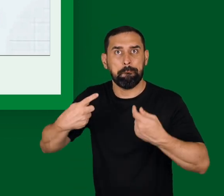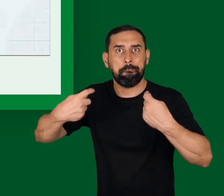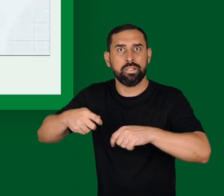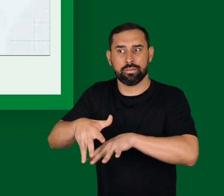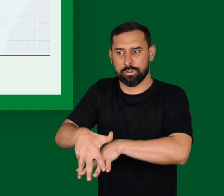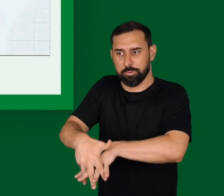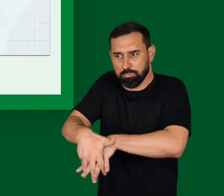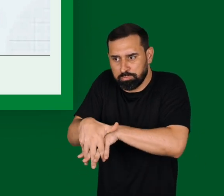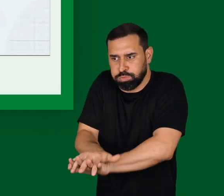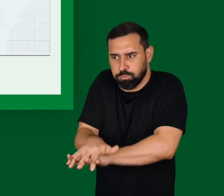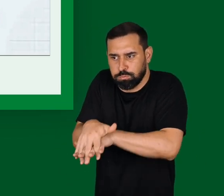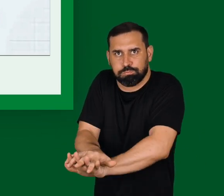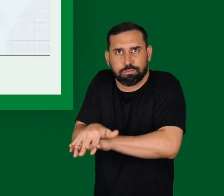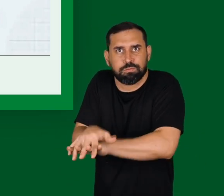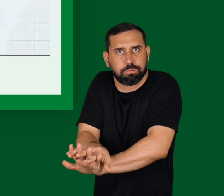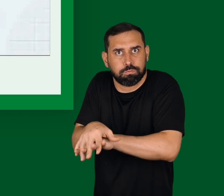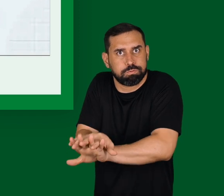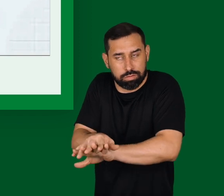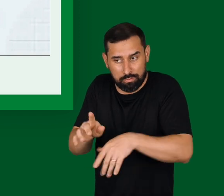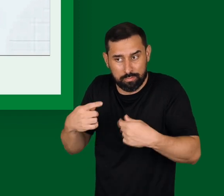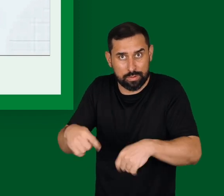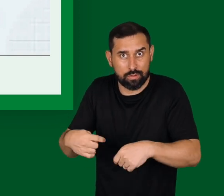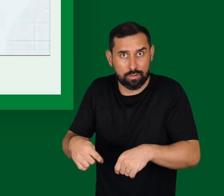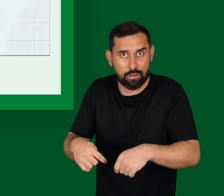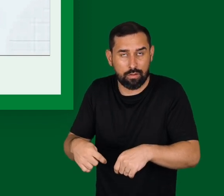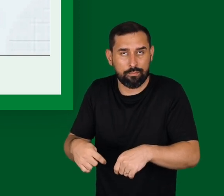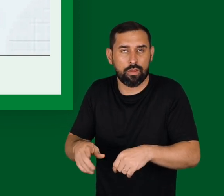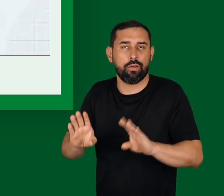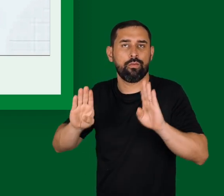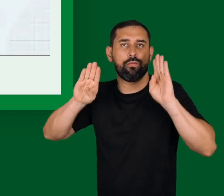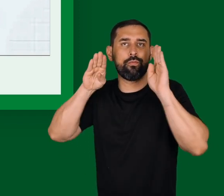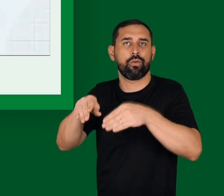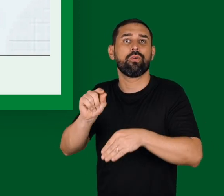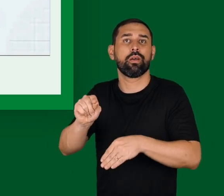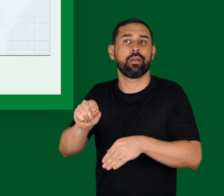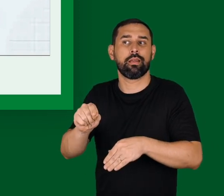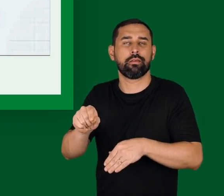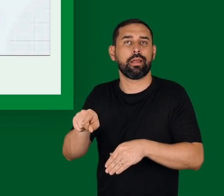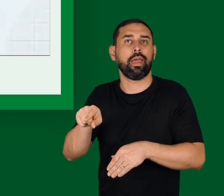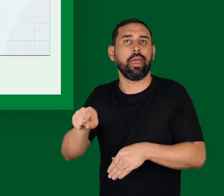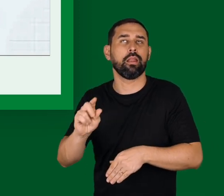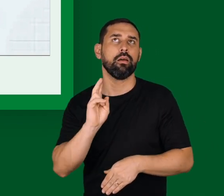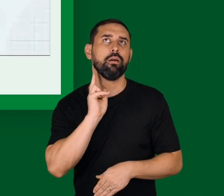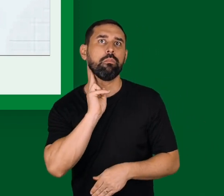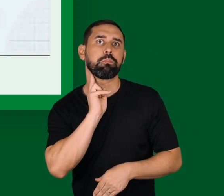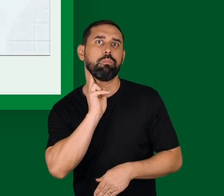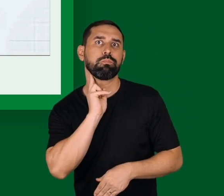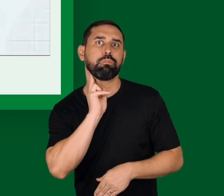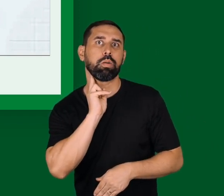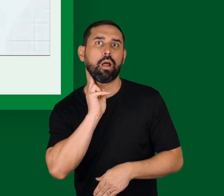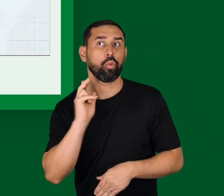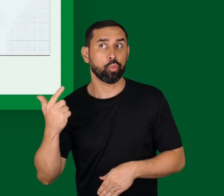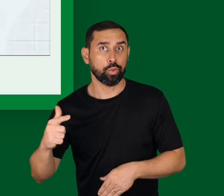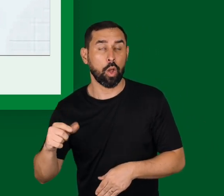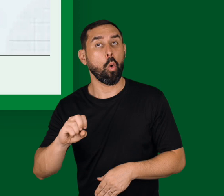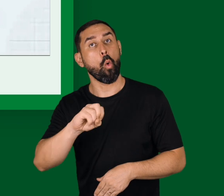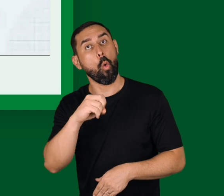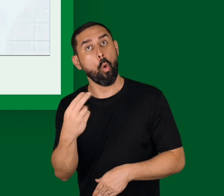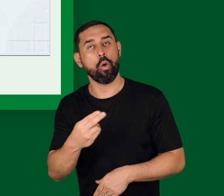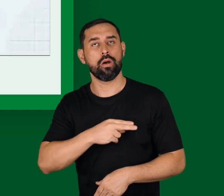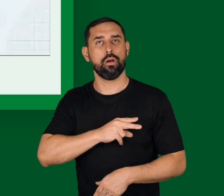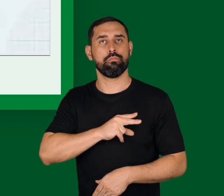da necessidade, né, da massagem cardíaca externa, então elas vão estar direcionadas para parada cardíaca sem pulso